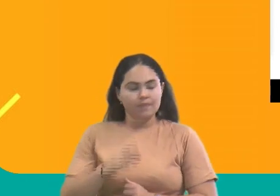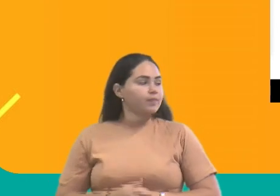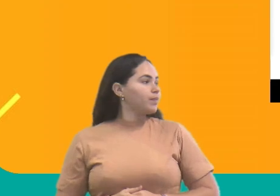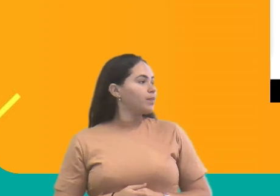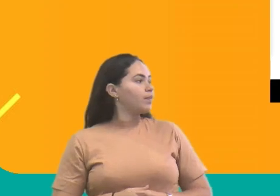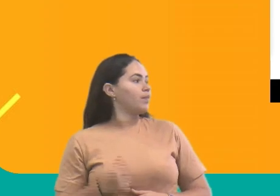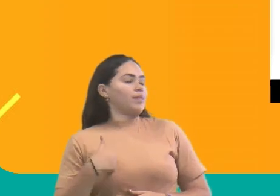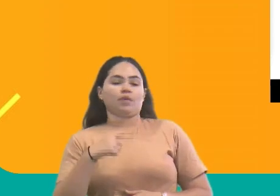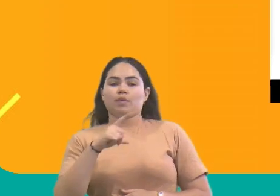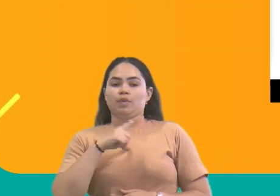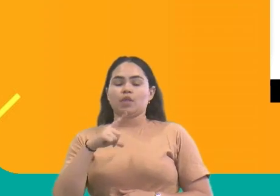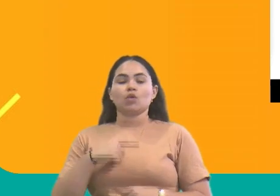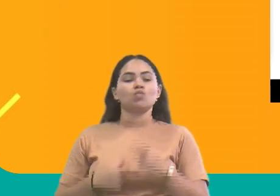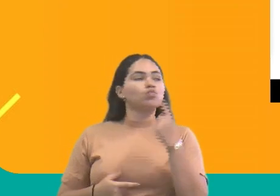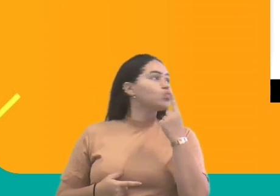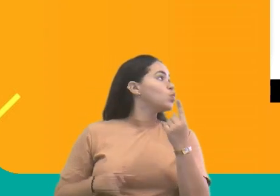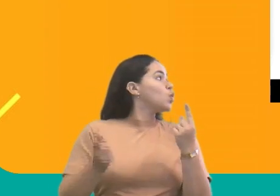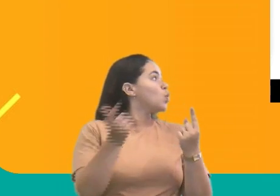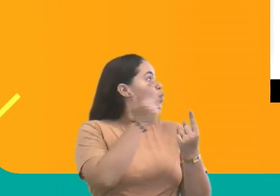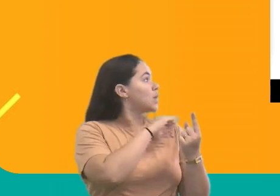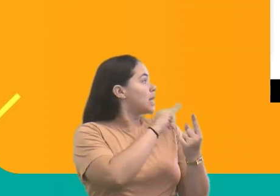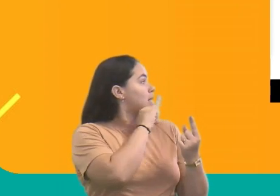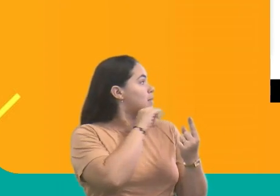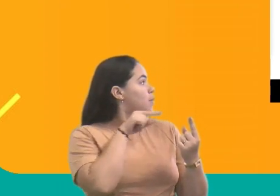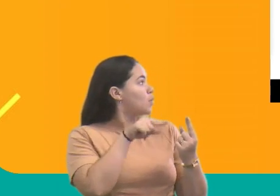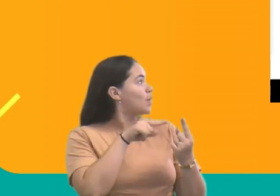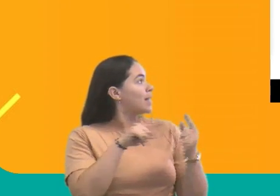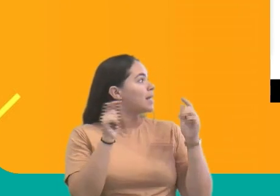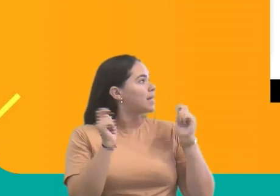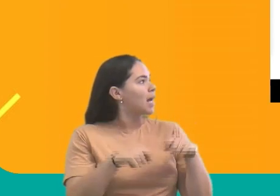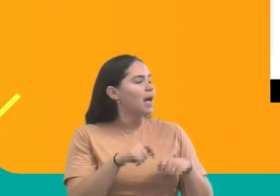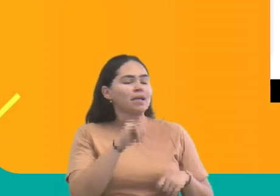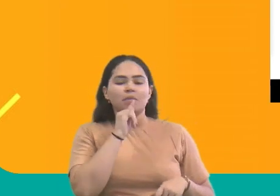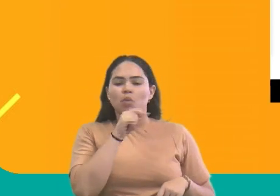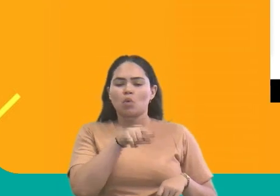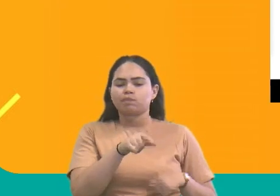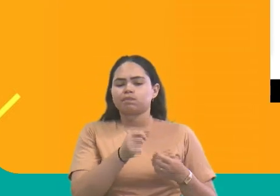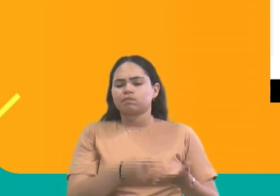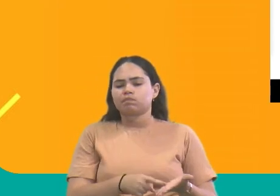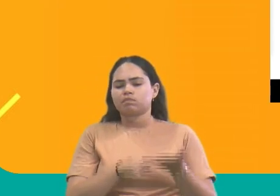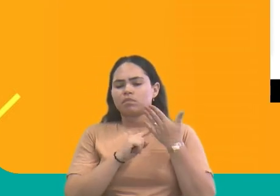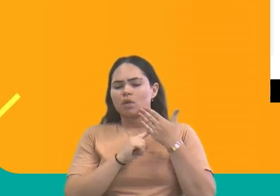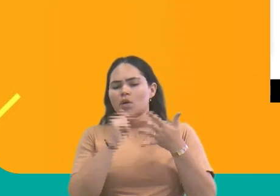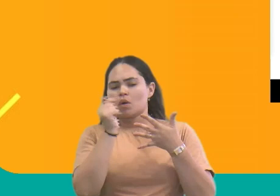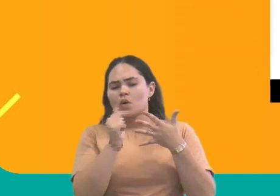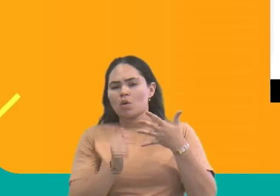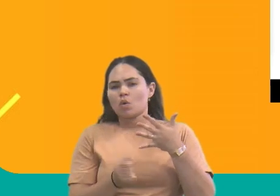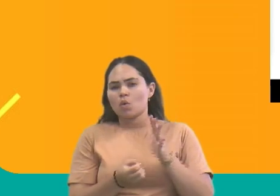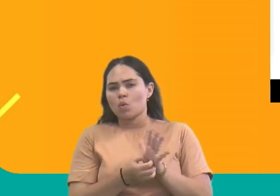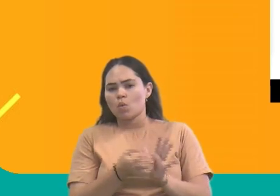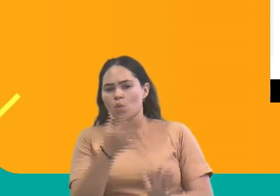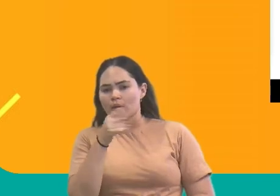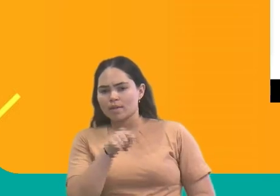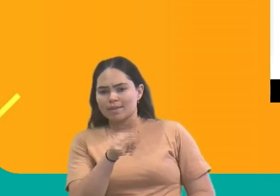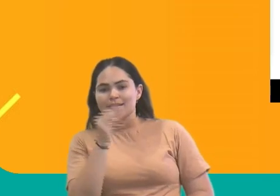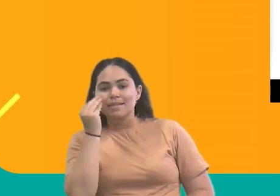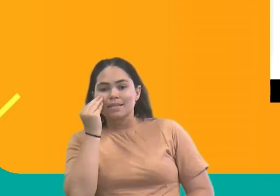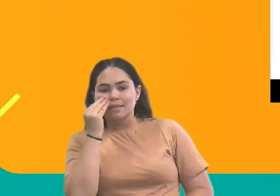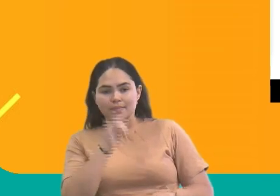Eu tenho 1 mol e este 1 mol vai traçar para mim uma quantidade em CNTP.